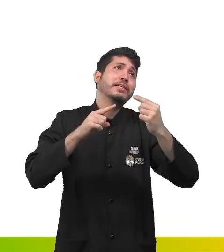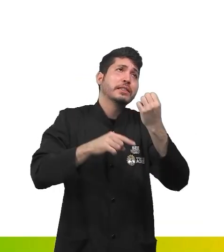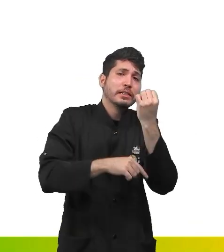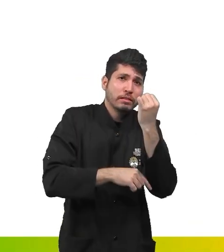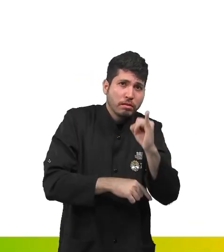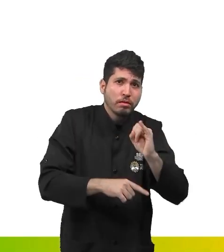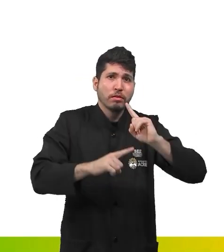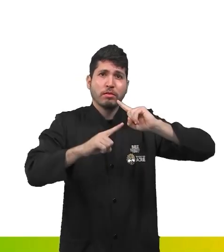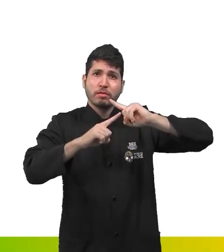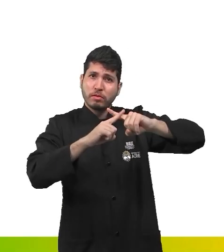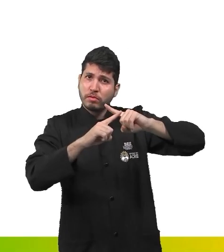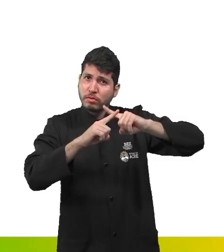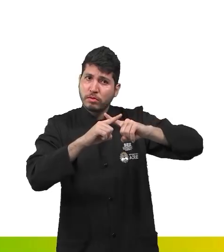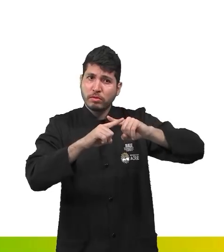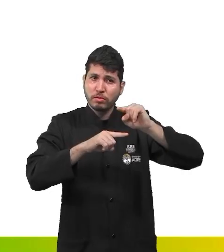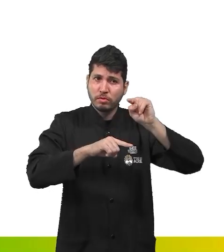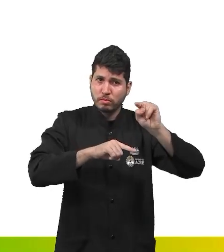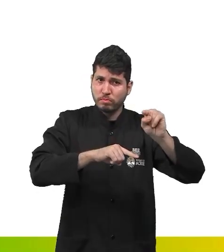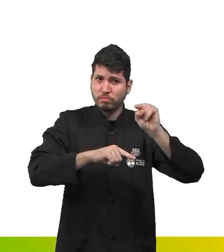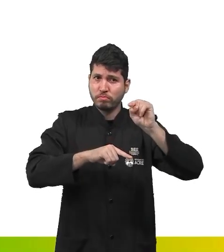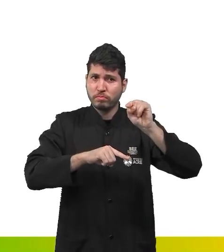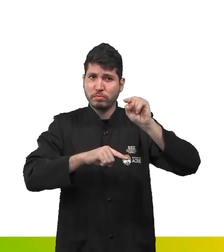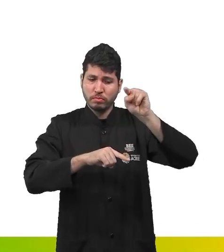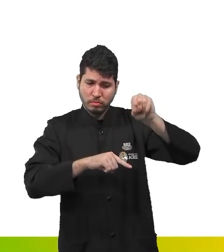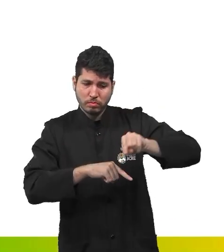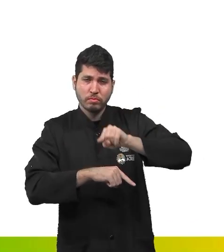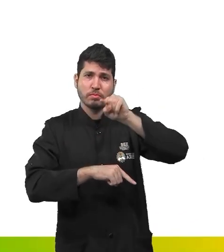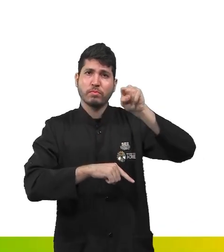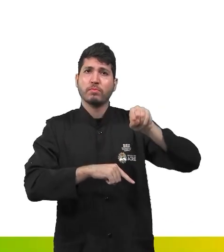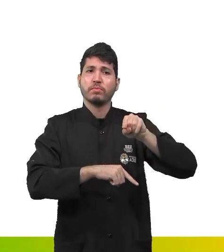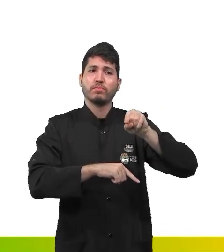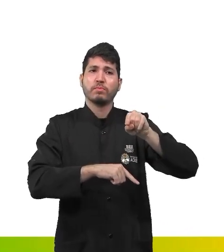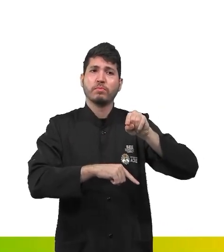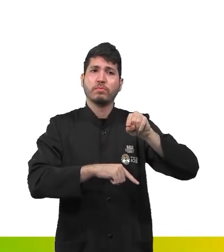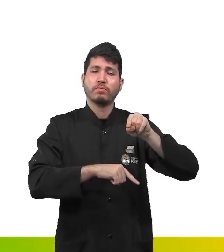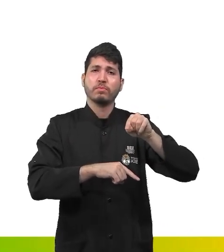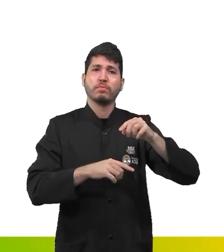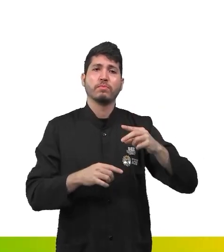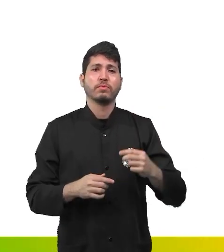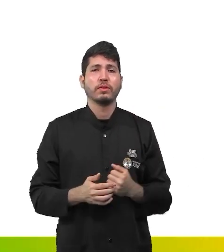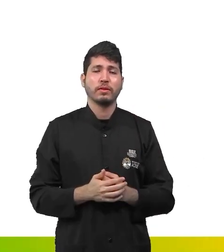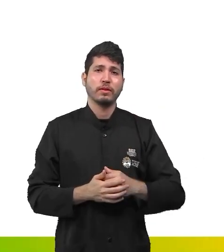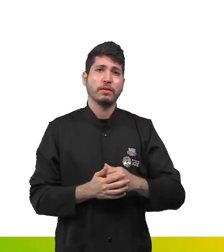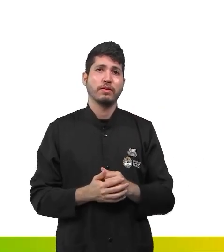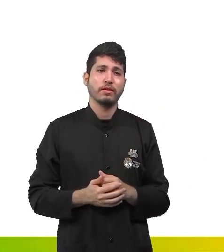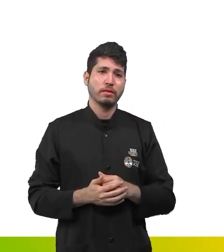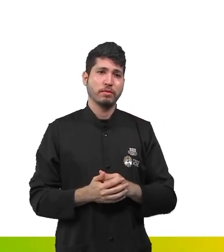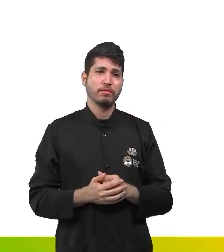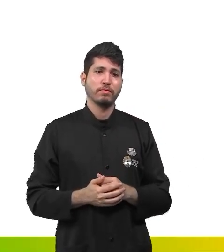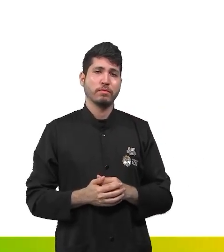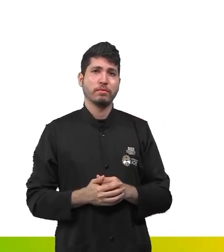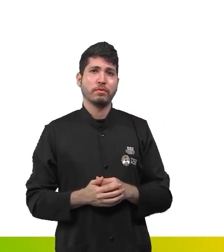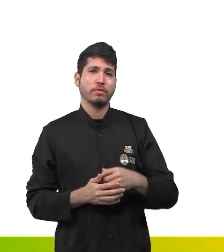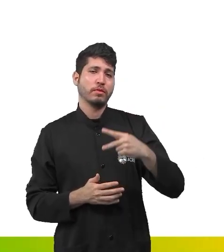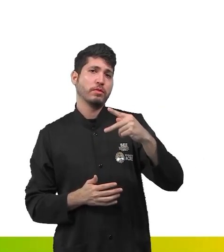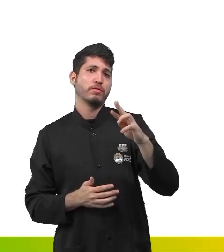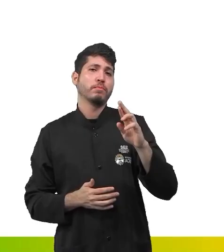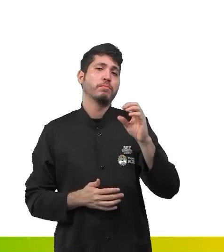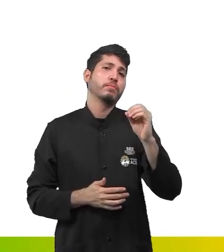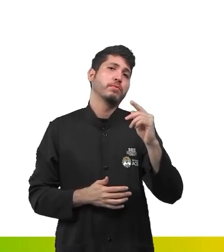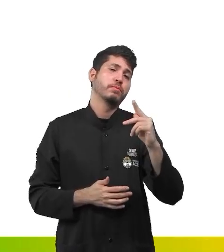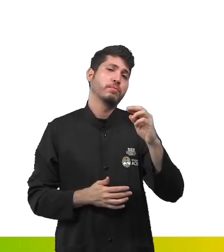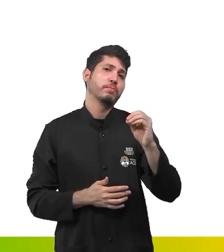aqui, ó, esses valores, nós teremos a constante de proporcionalidade, que